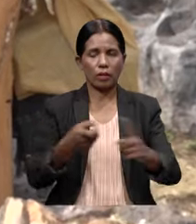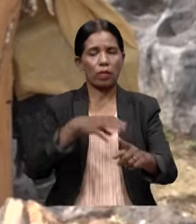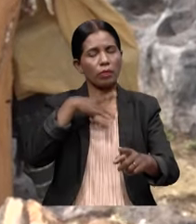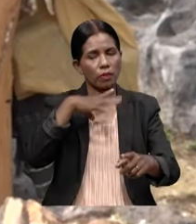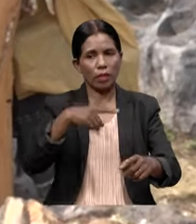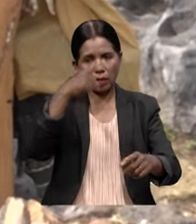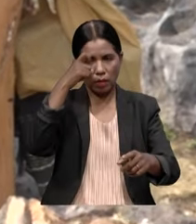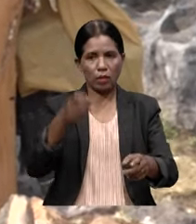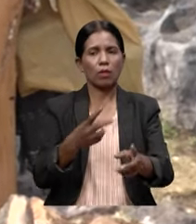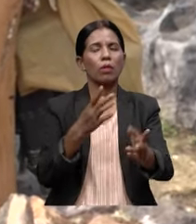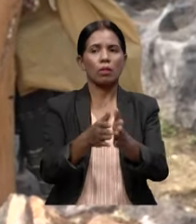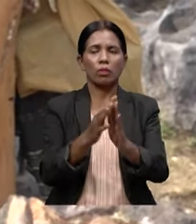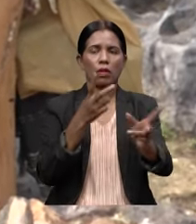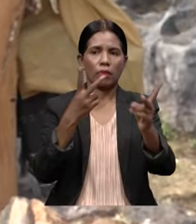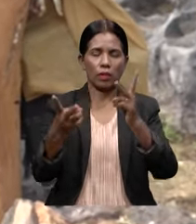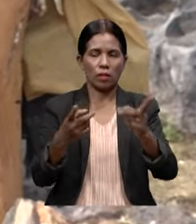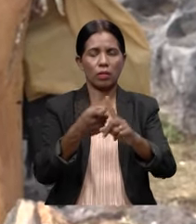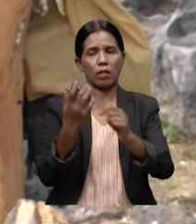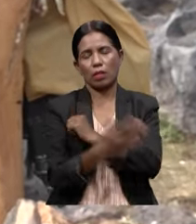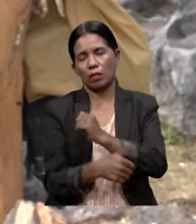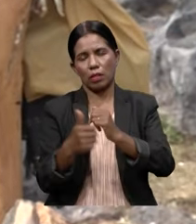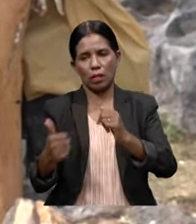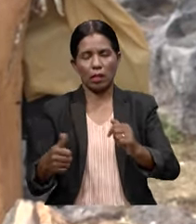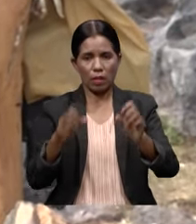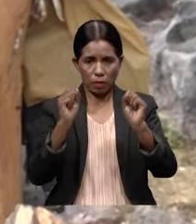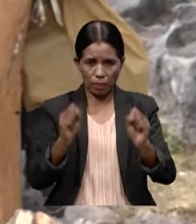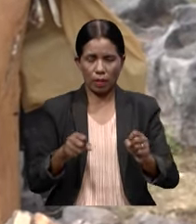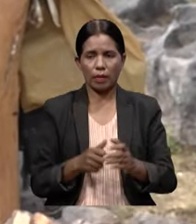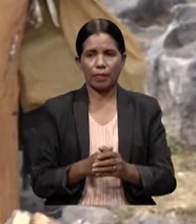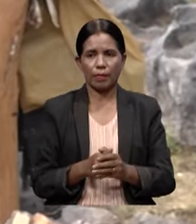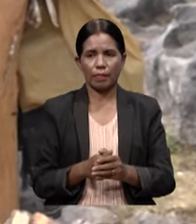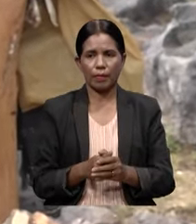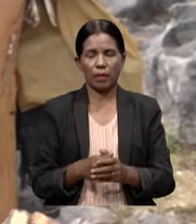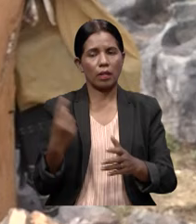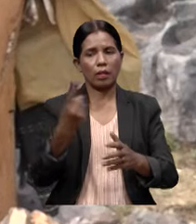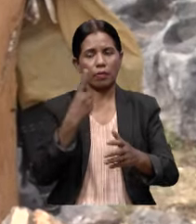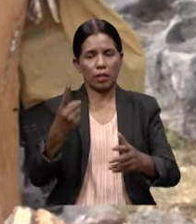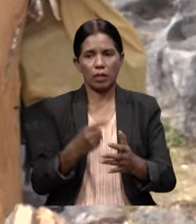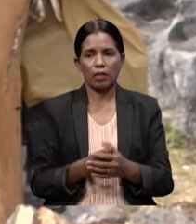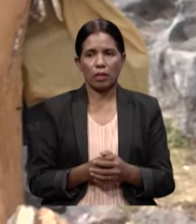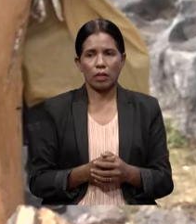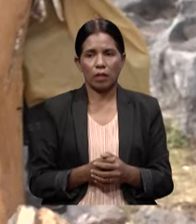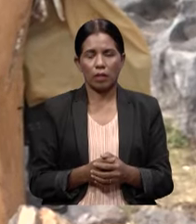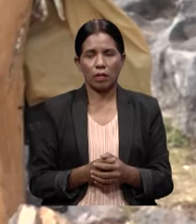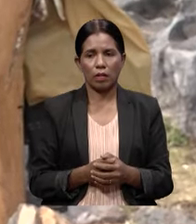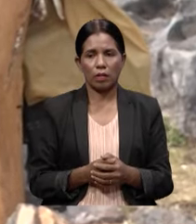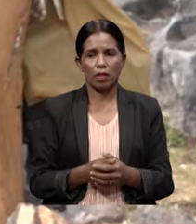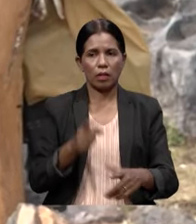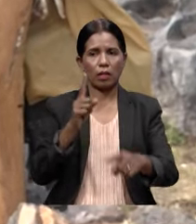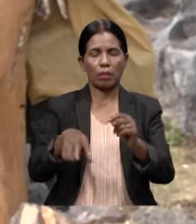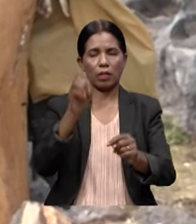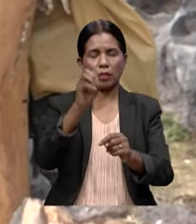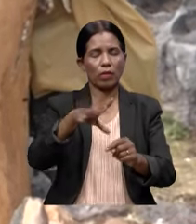tamane usuba visitants ne bi mak mayu sira liu relar na tu bele antena fatin atu bele